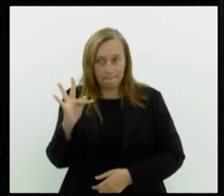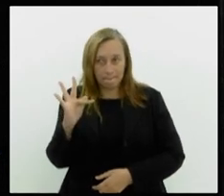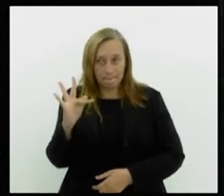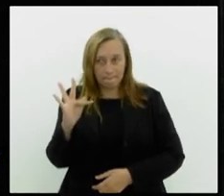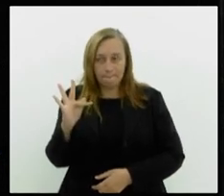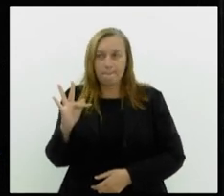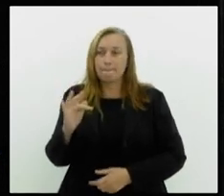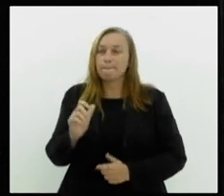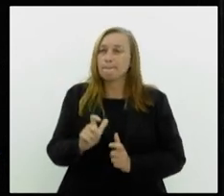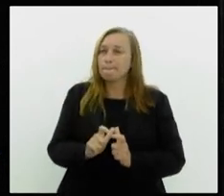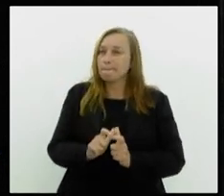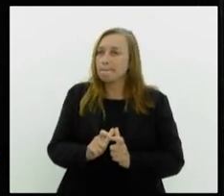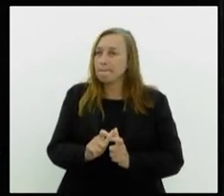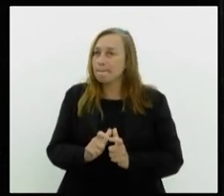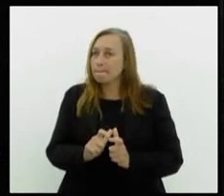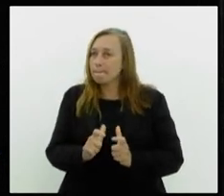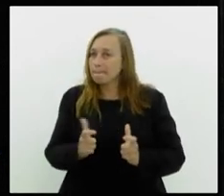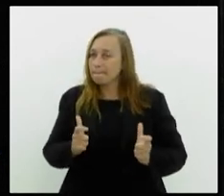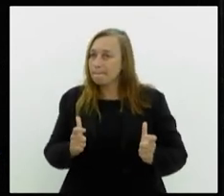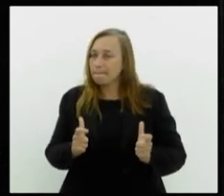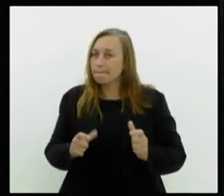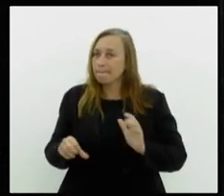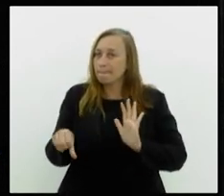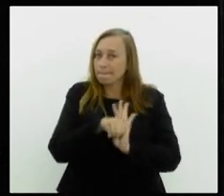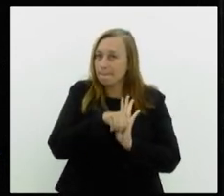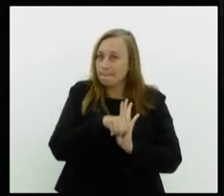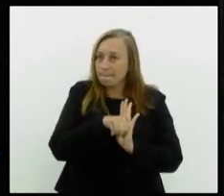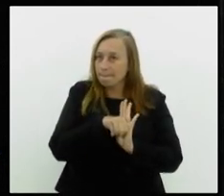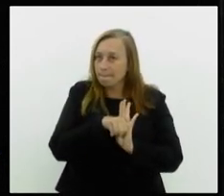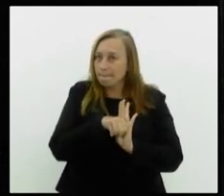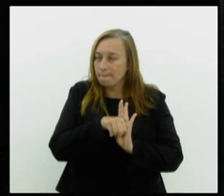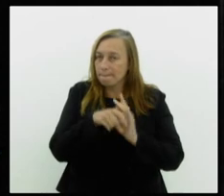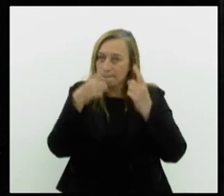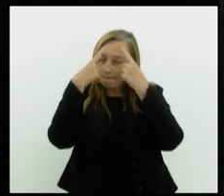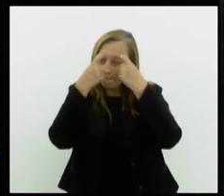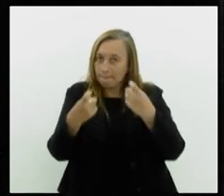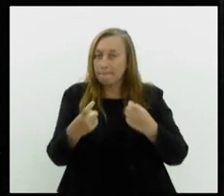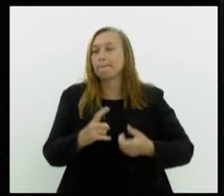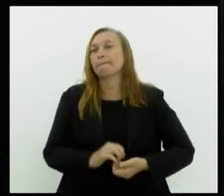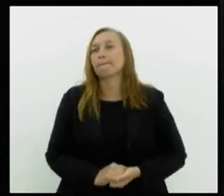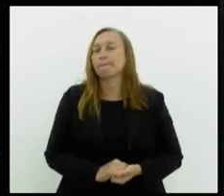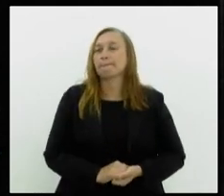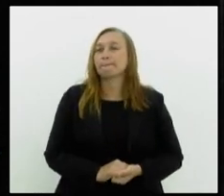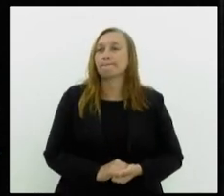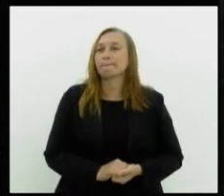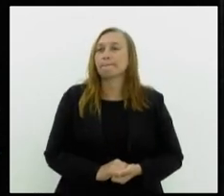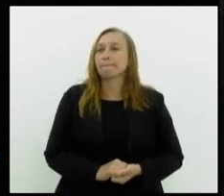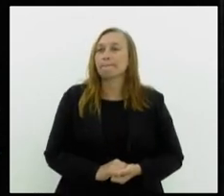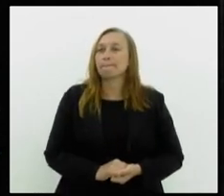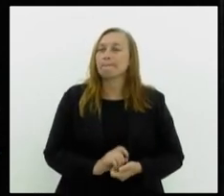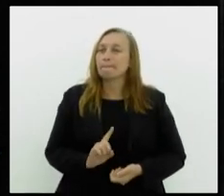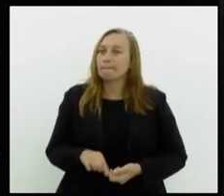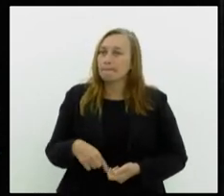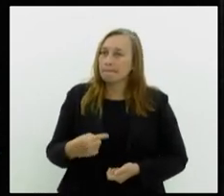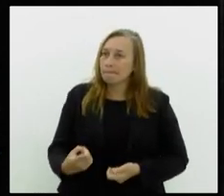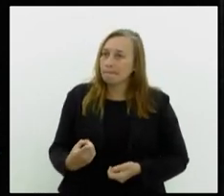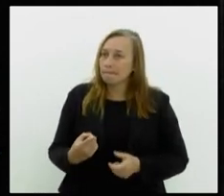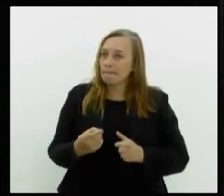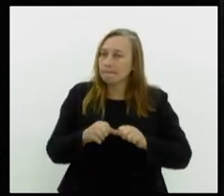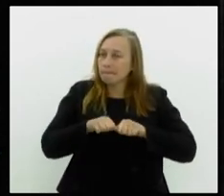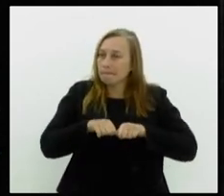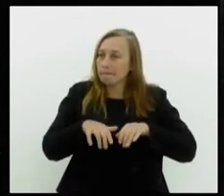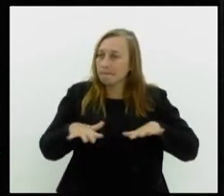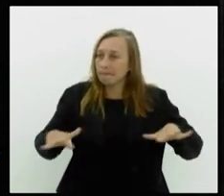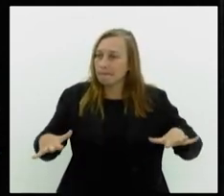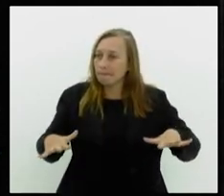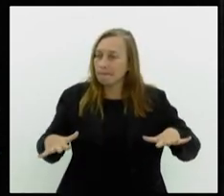após o aumento do crime violento, após o aumento da expansão do